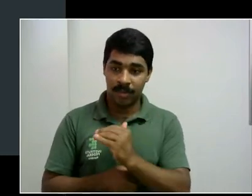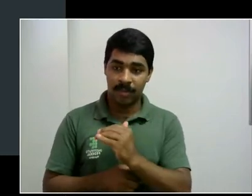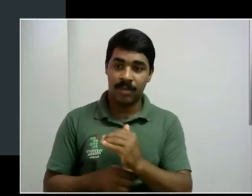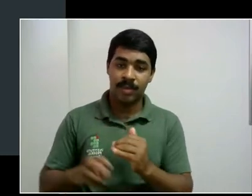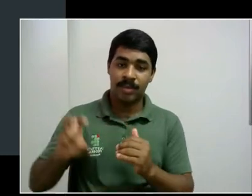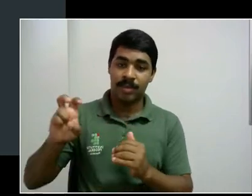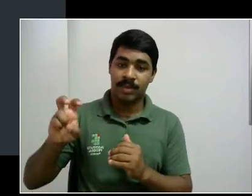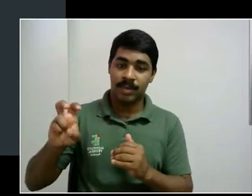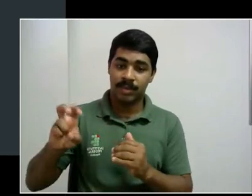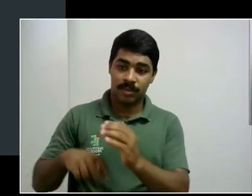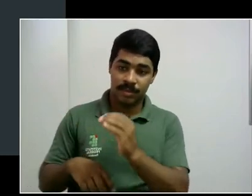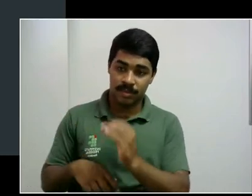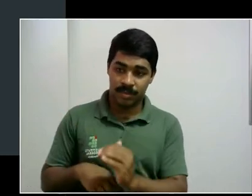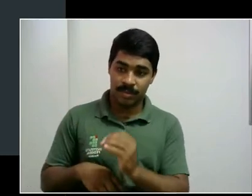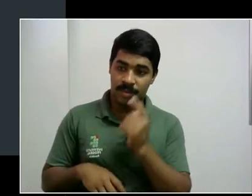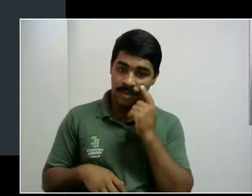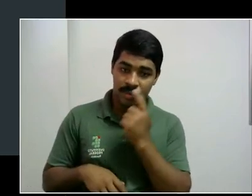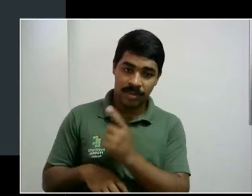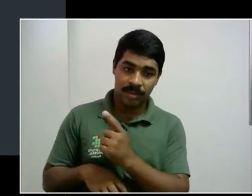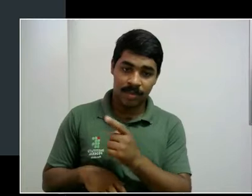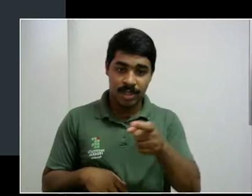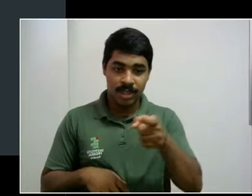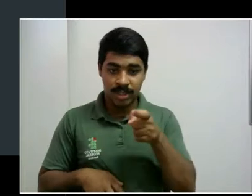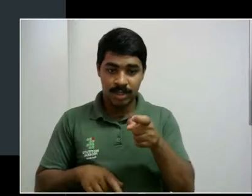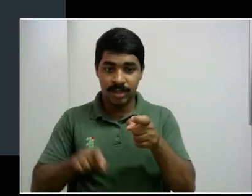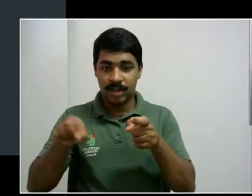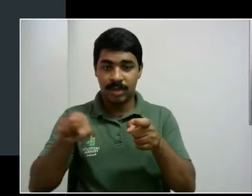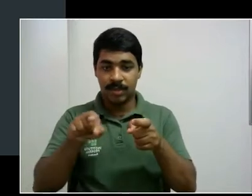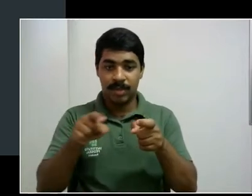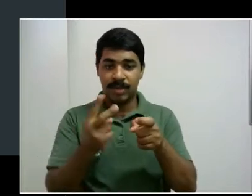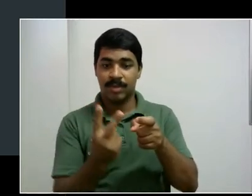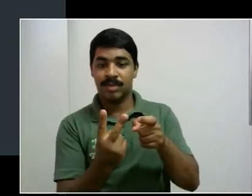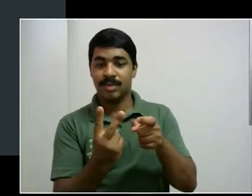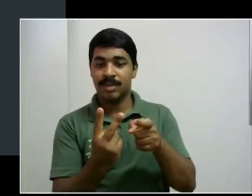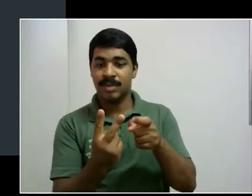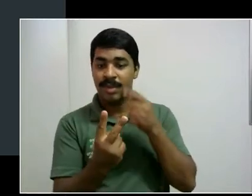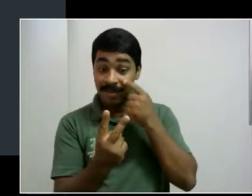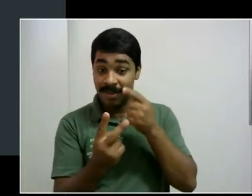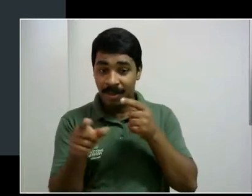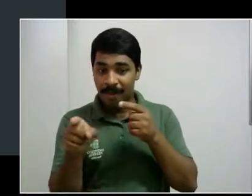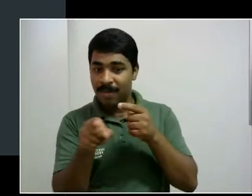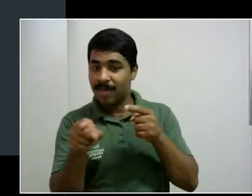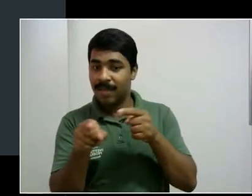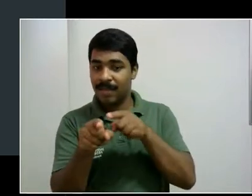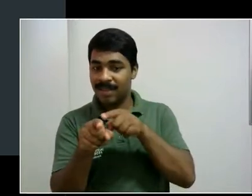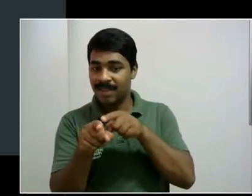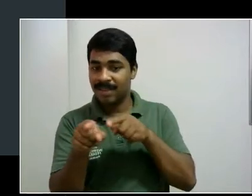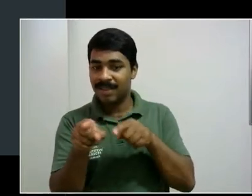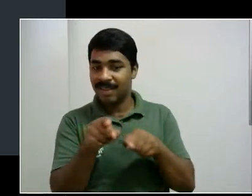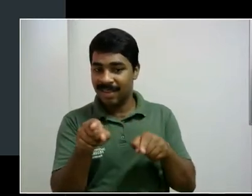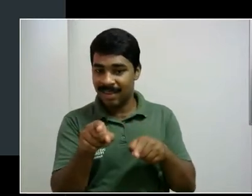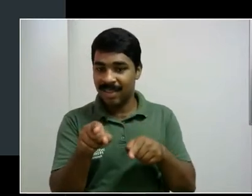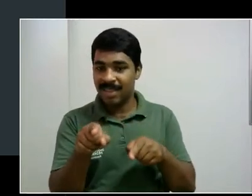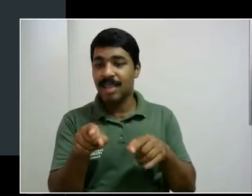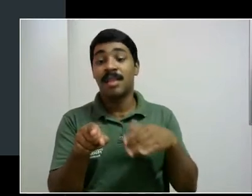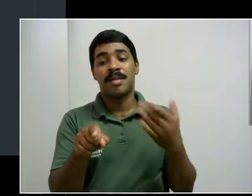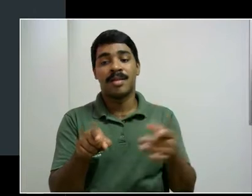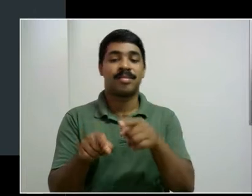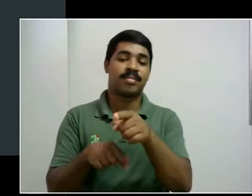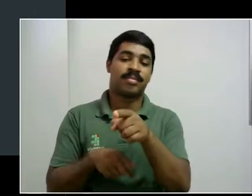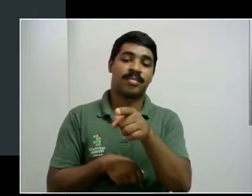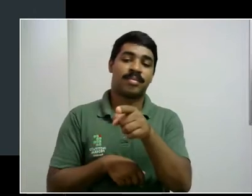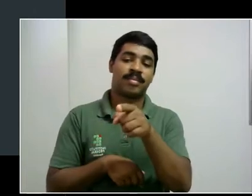dessa função? Vale menos 2. Menos 2 é um número negativo, então, portanto, essa função ela é